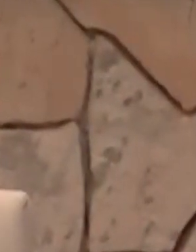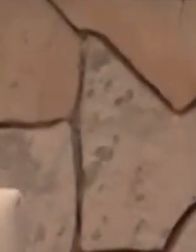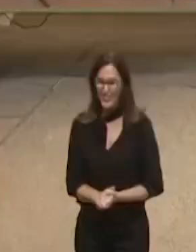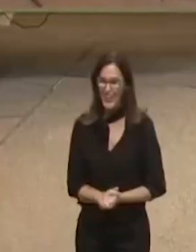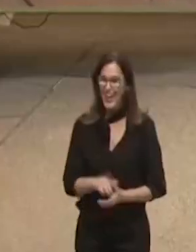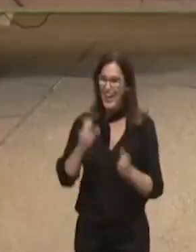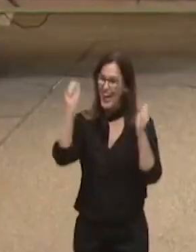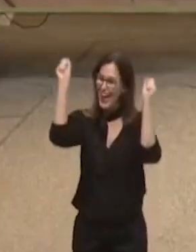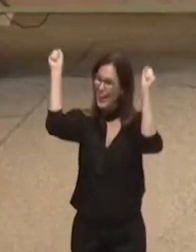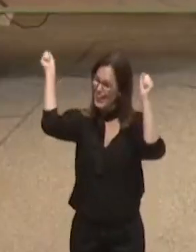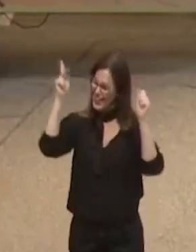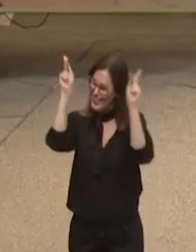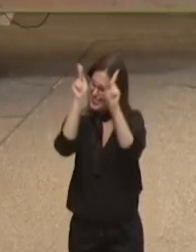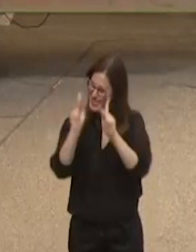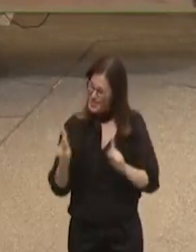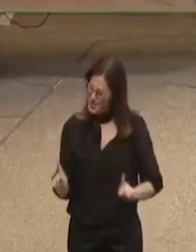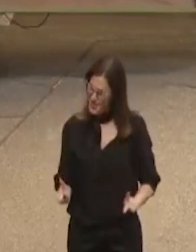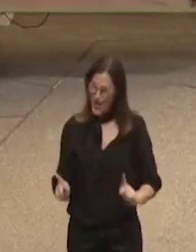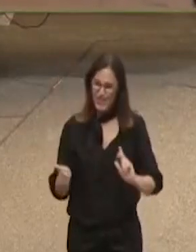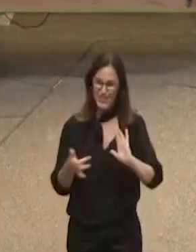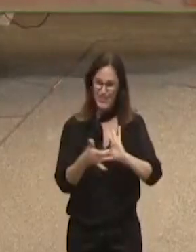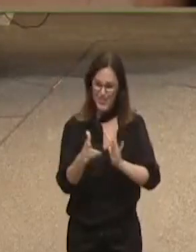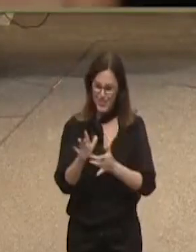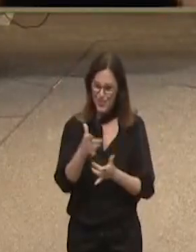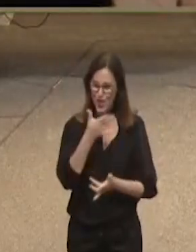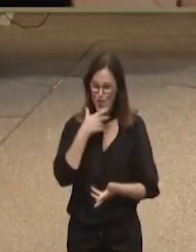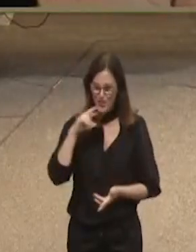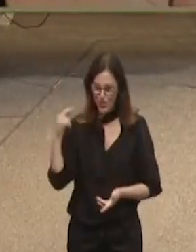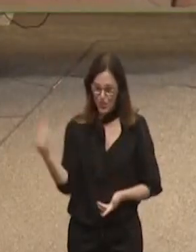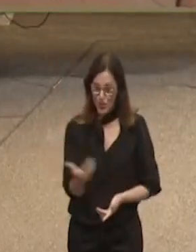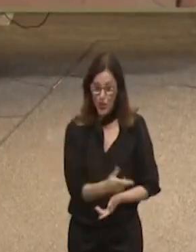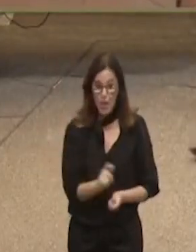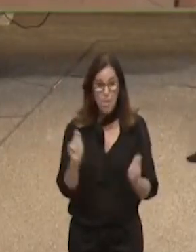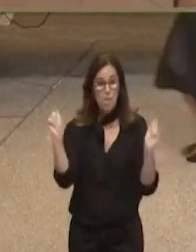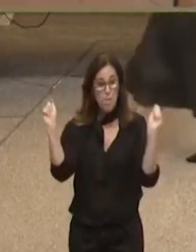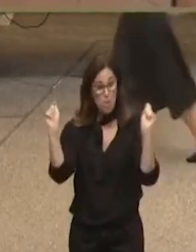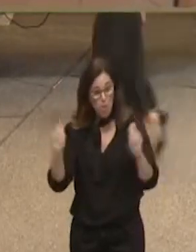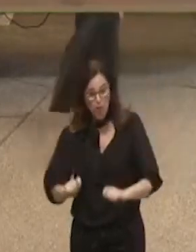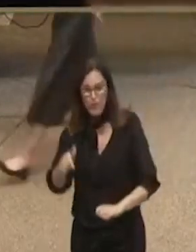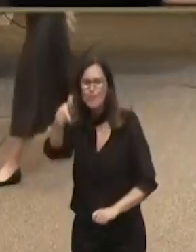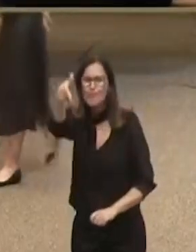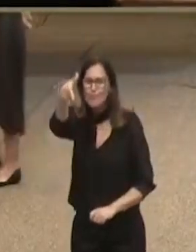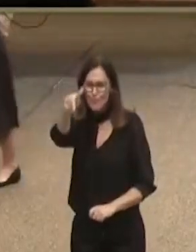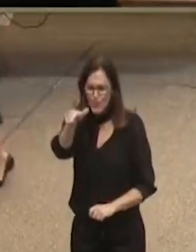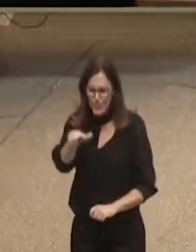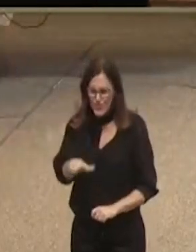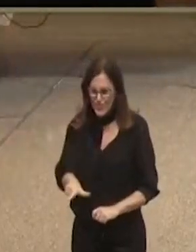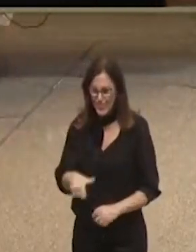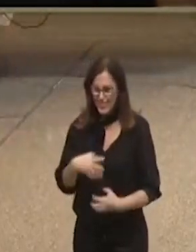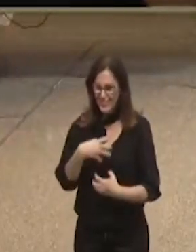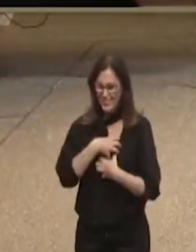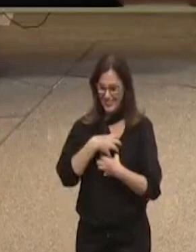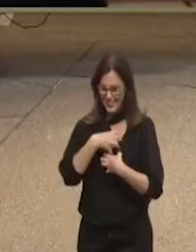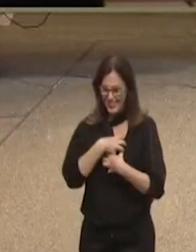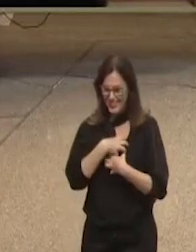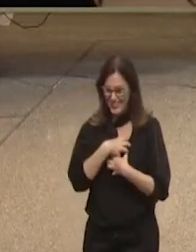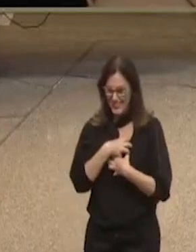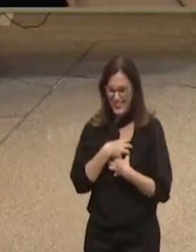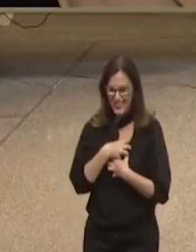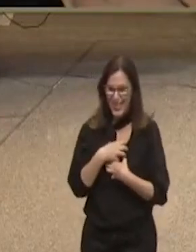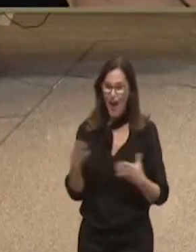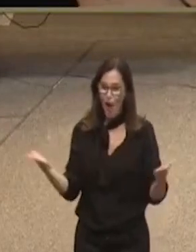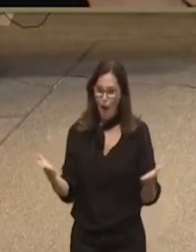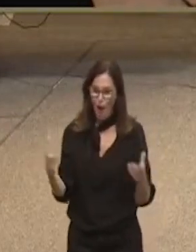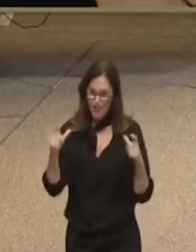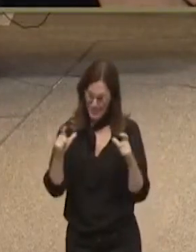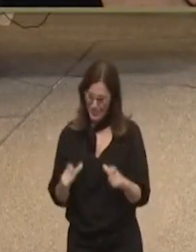Que a graça e a paz do nosso Senhor e Salvador Jesus Cristo possa ser mais uma vez vivenciada de maneira intensa neste